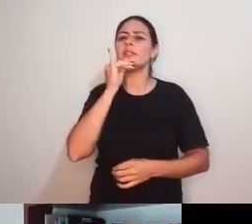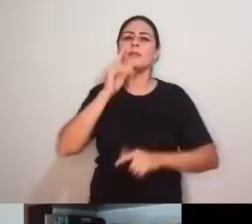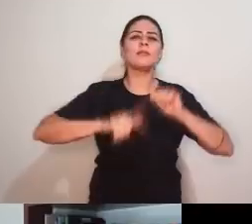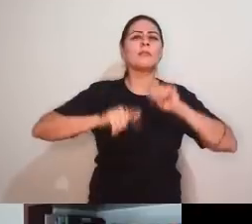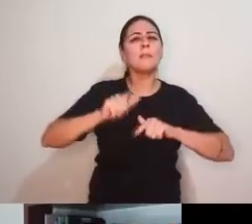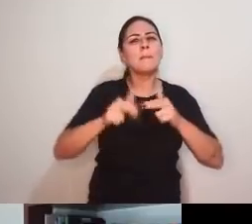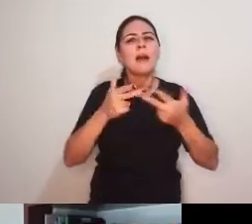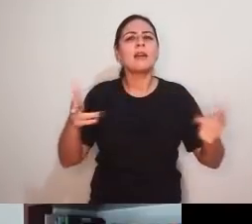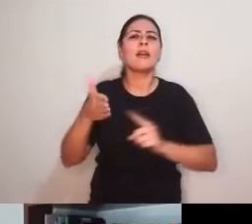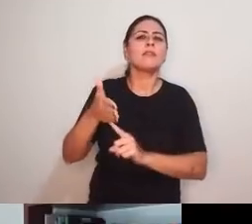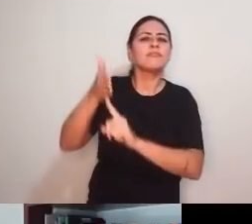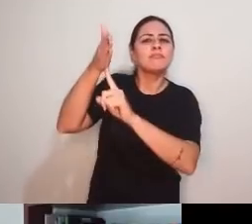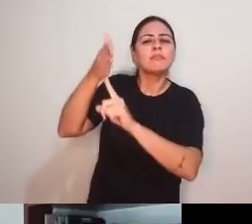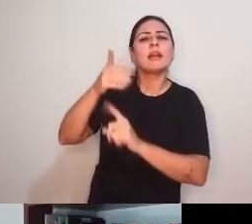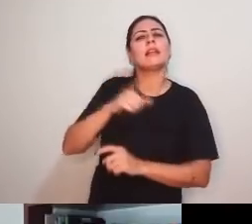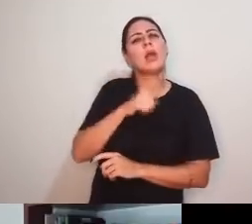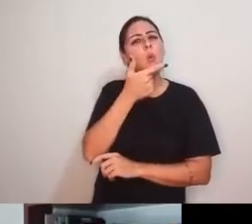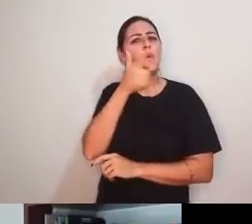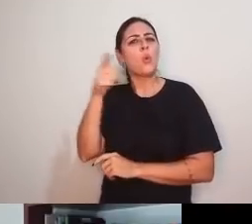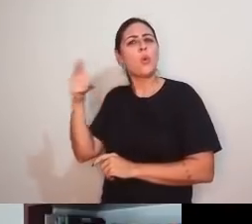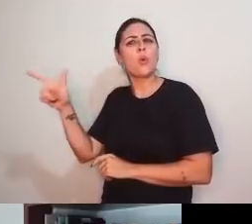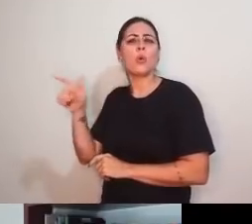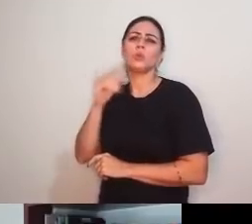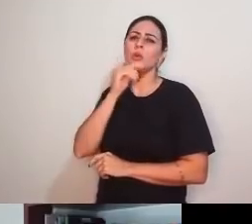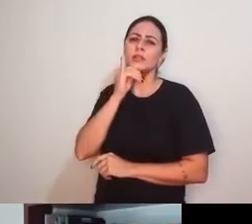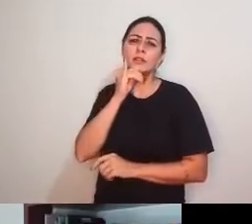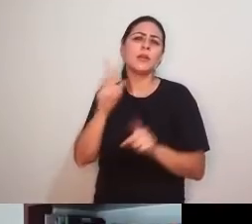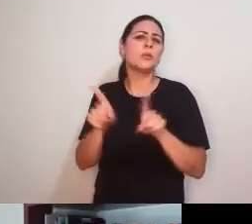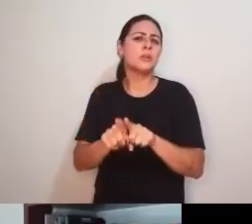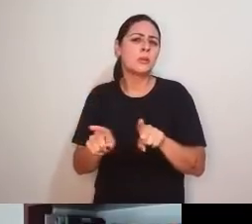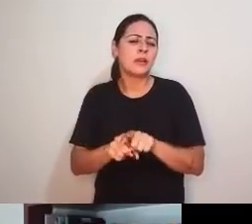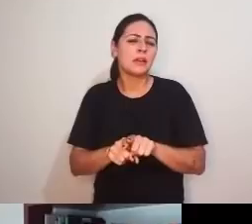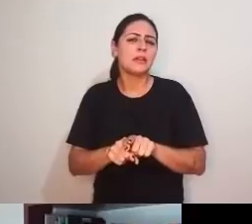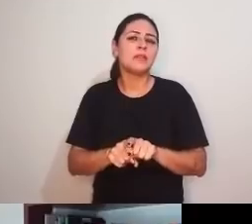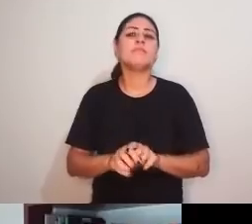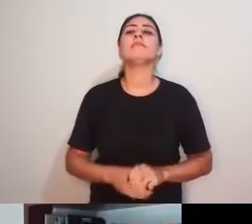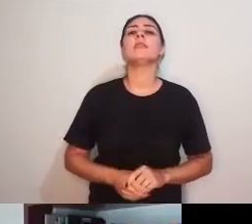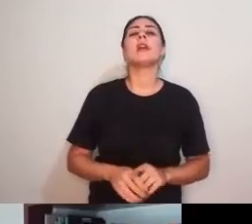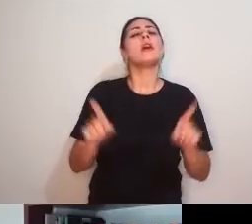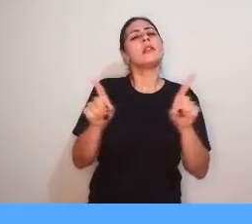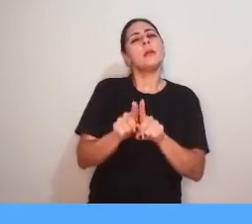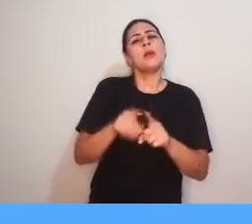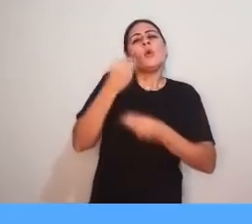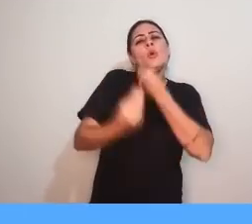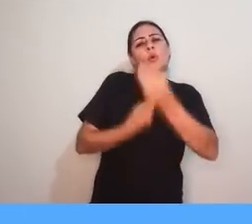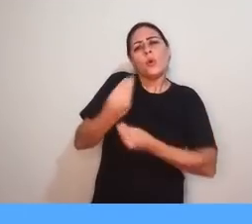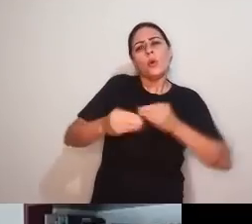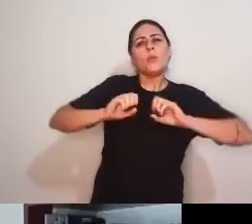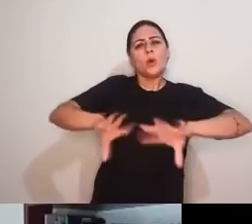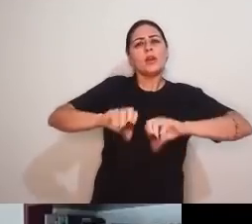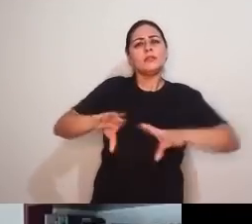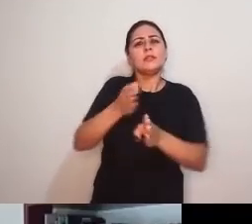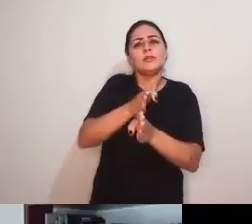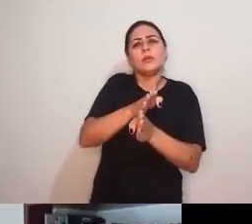teria alguns outros exemplos? E, assim, finalmente, como que a gente poderia realizar o ensino híbrido, pensando na diferença entre